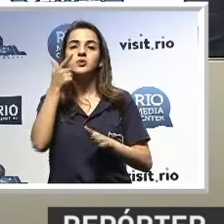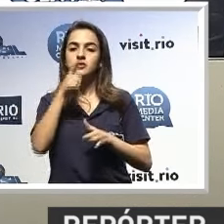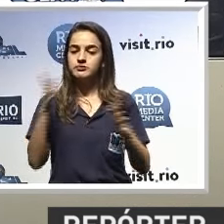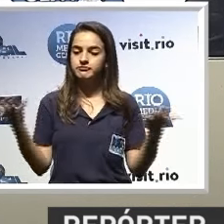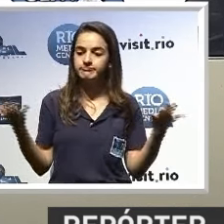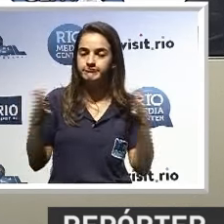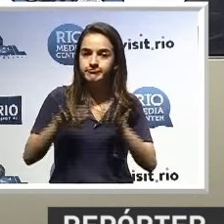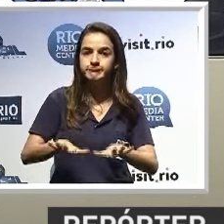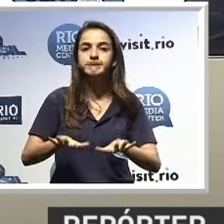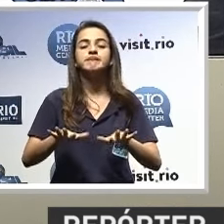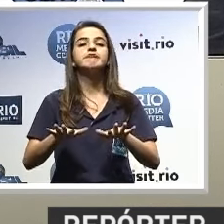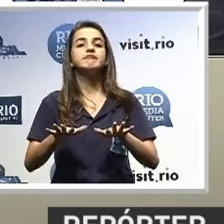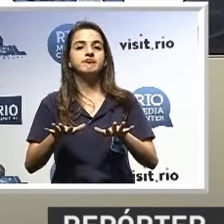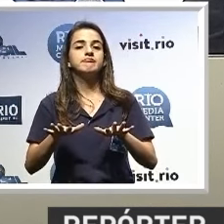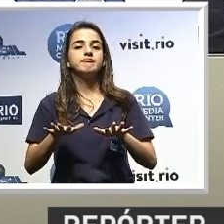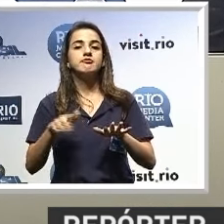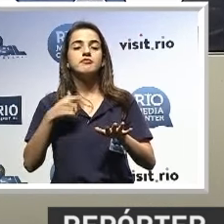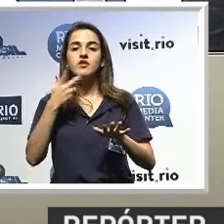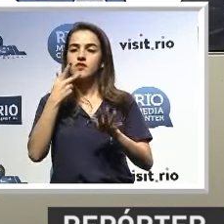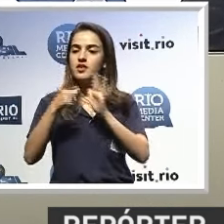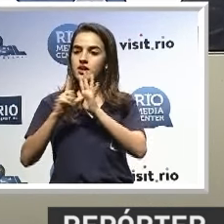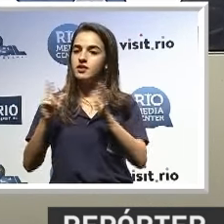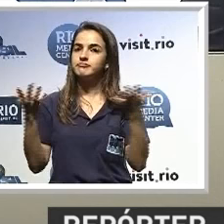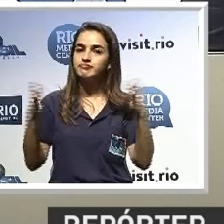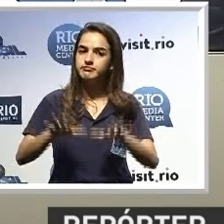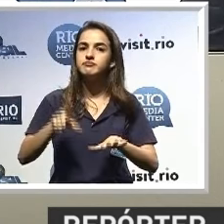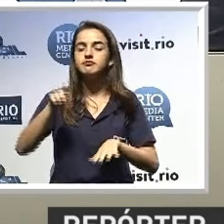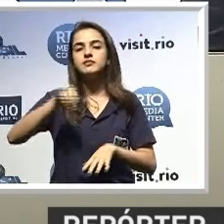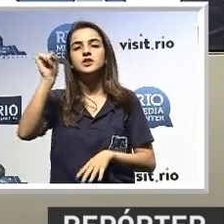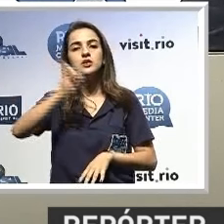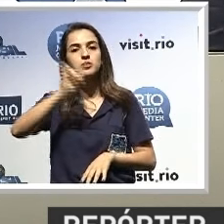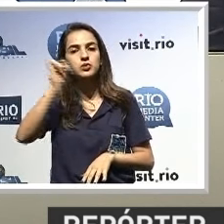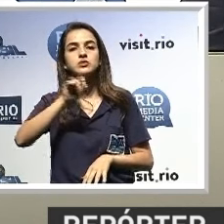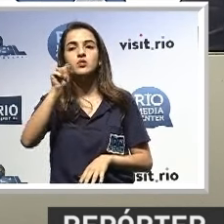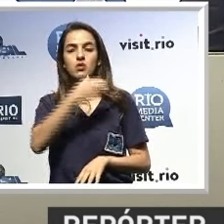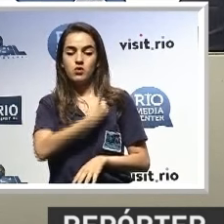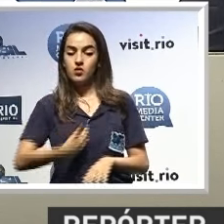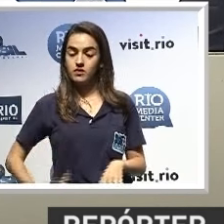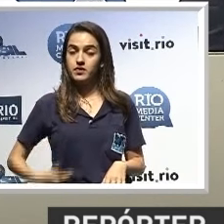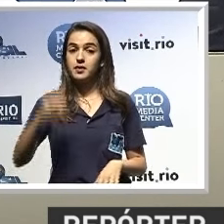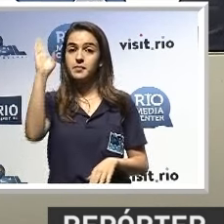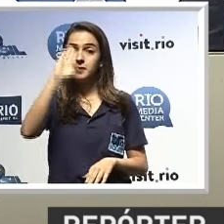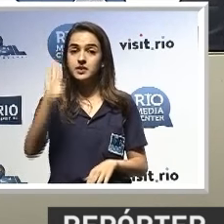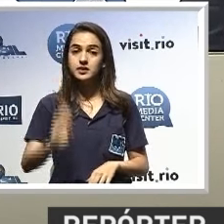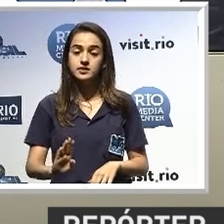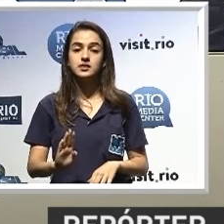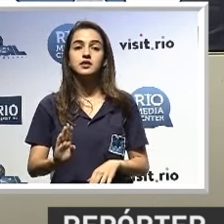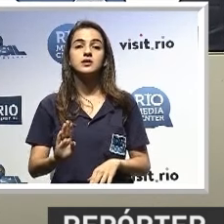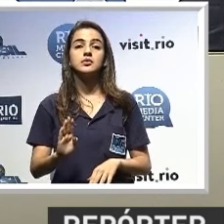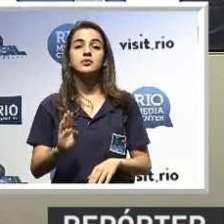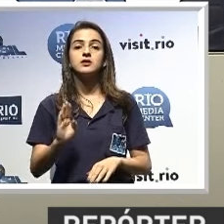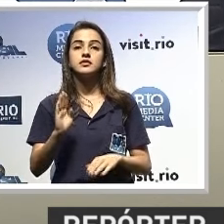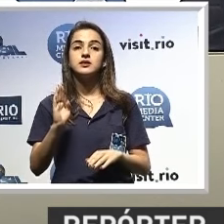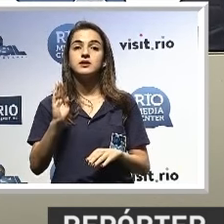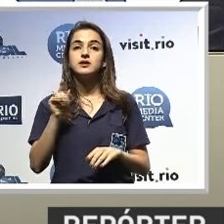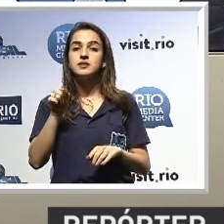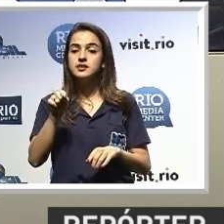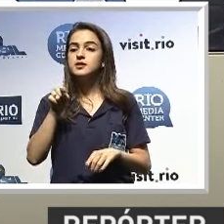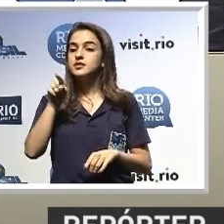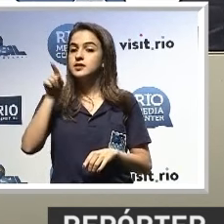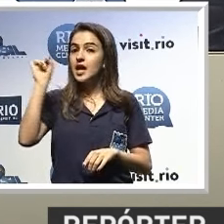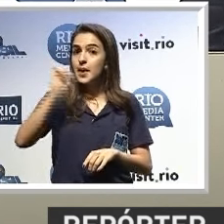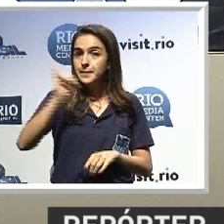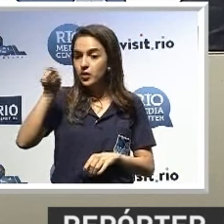eu já disse ao início. Portanto, o governo brasileiro dá tanta